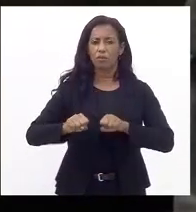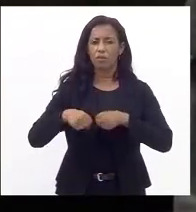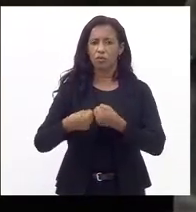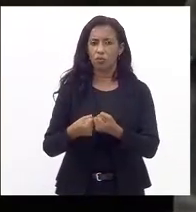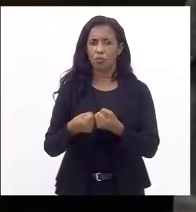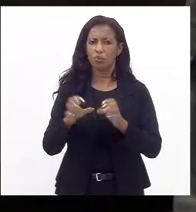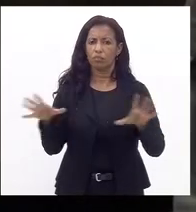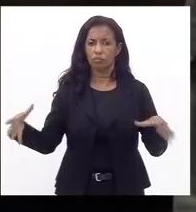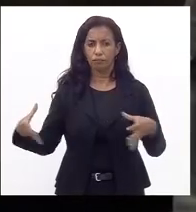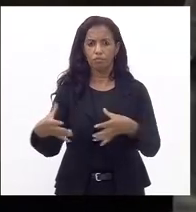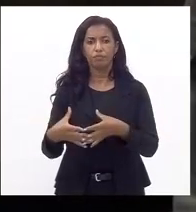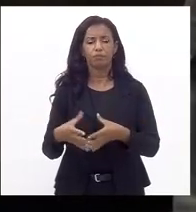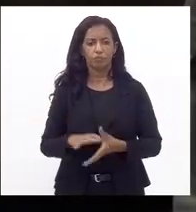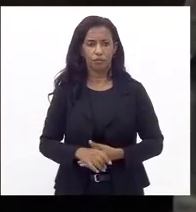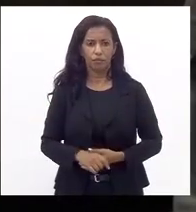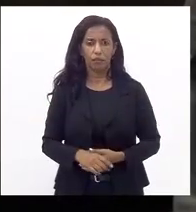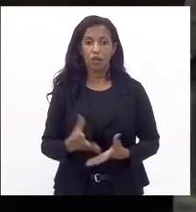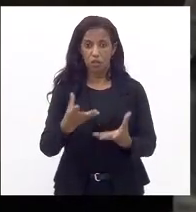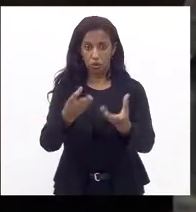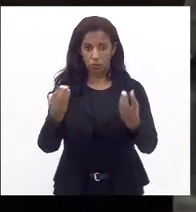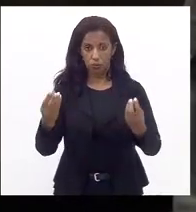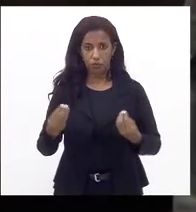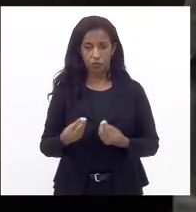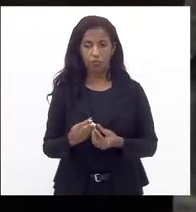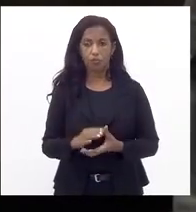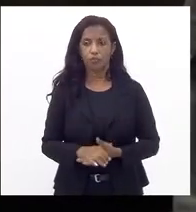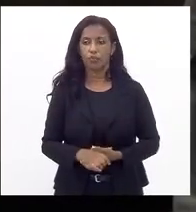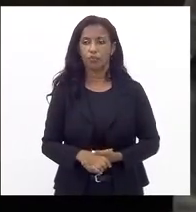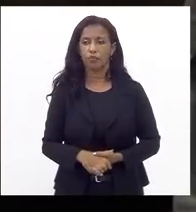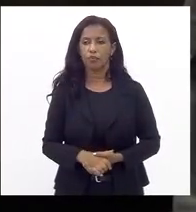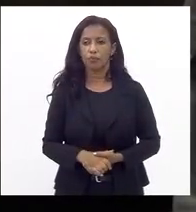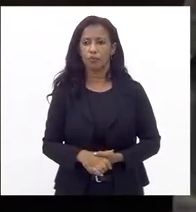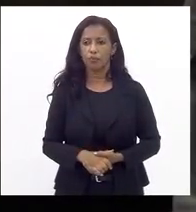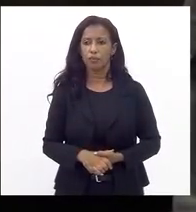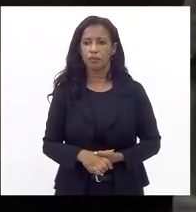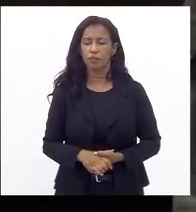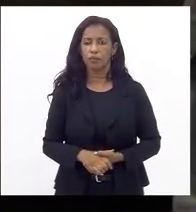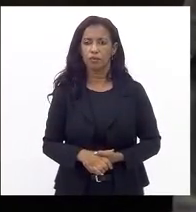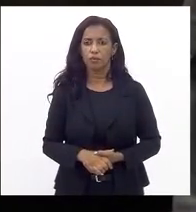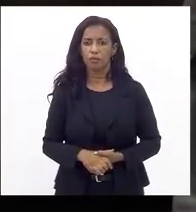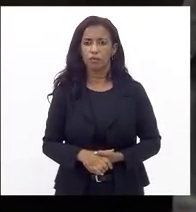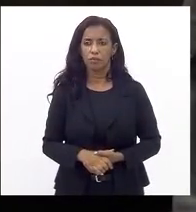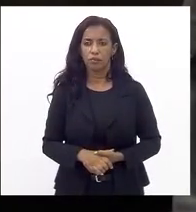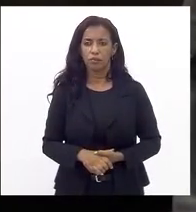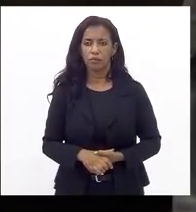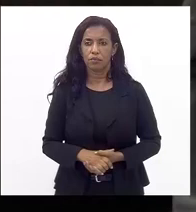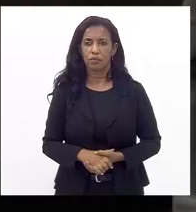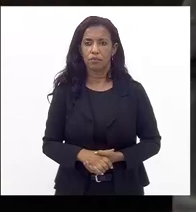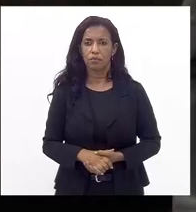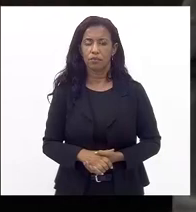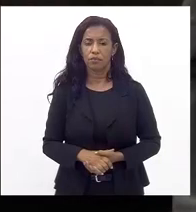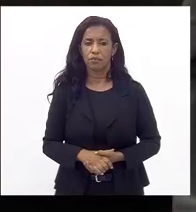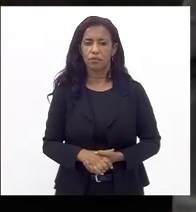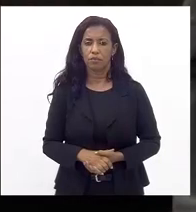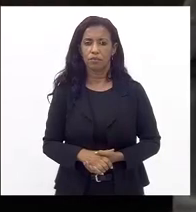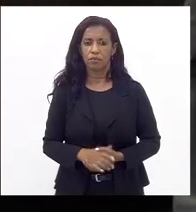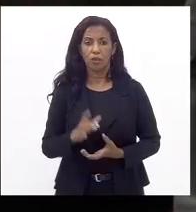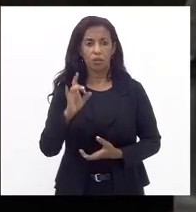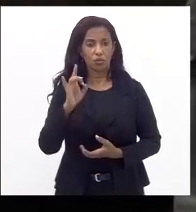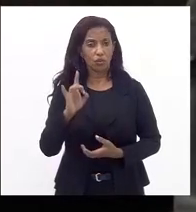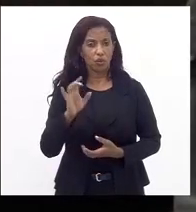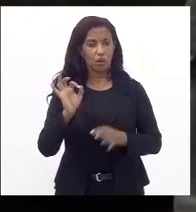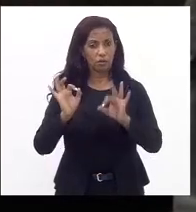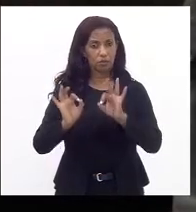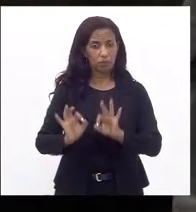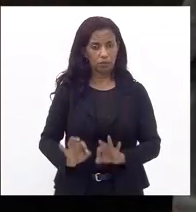esforço coletivo um de muitos é e que é só